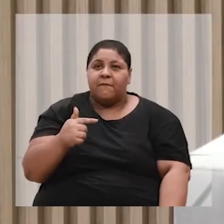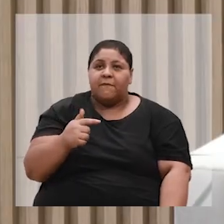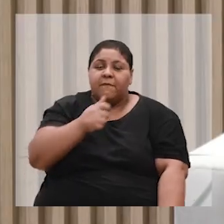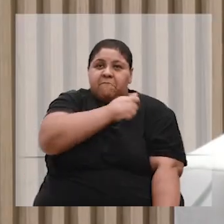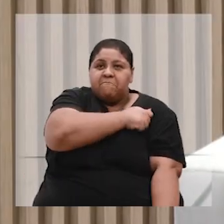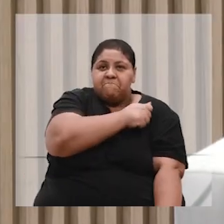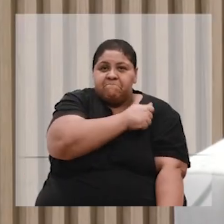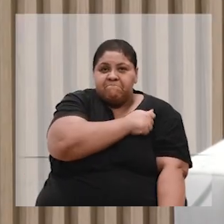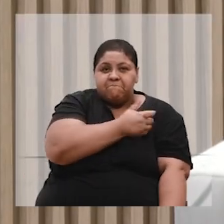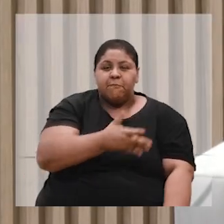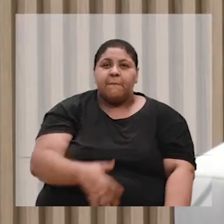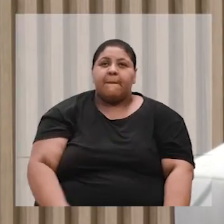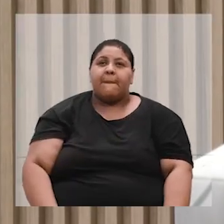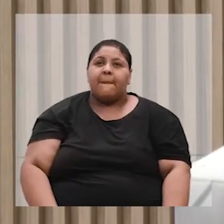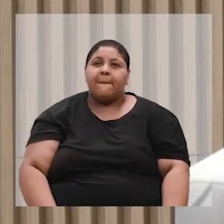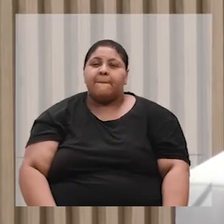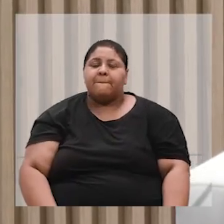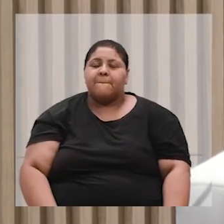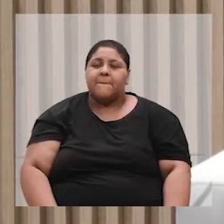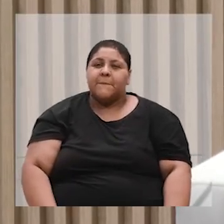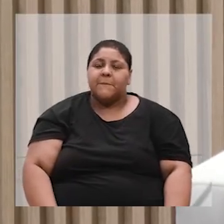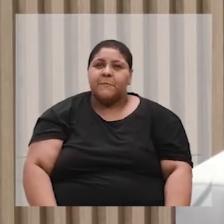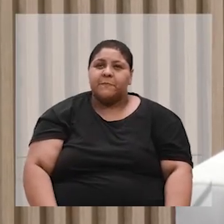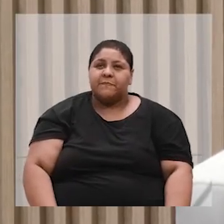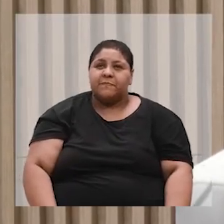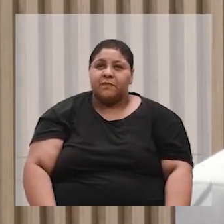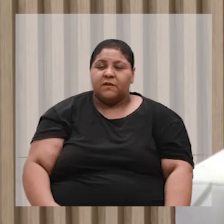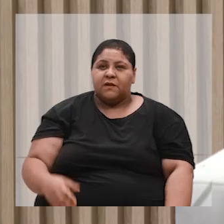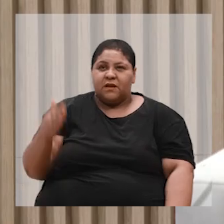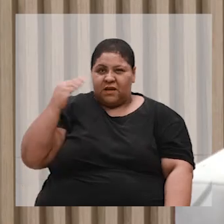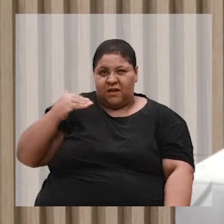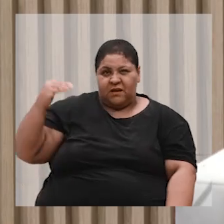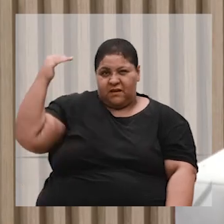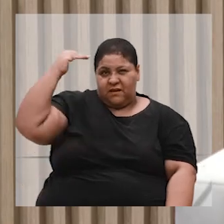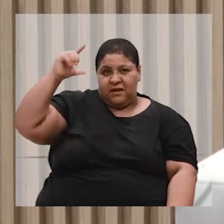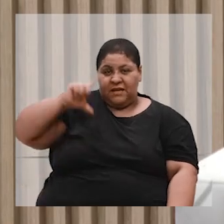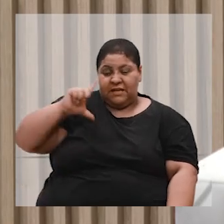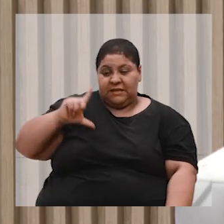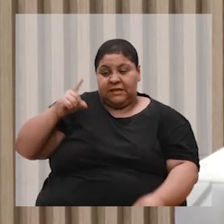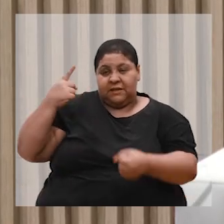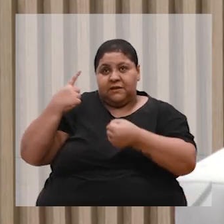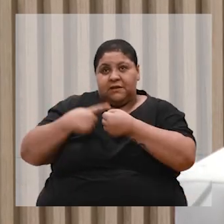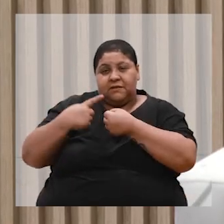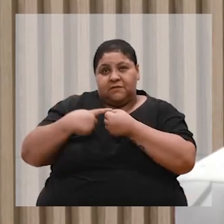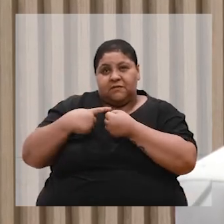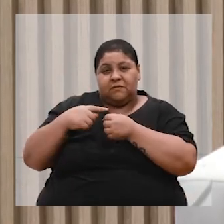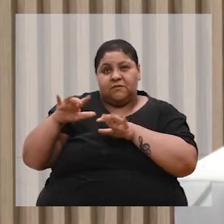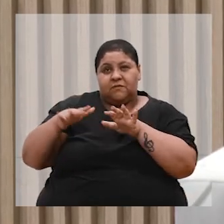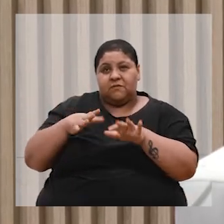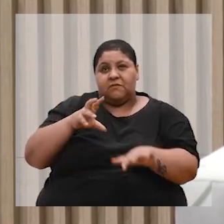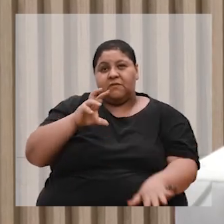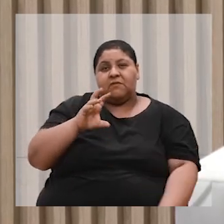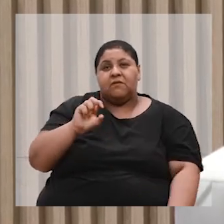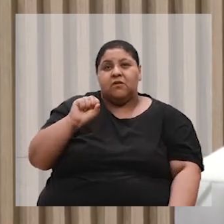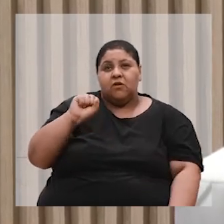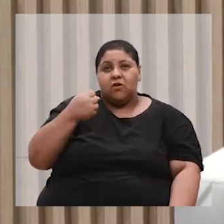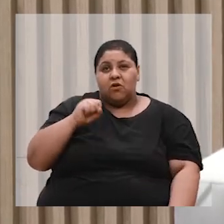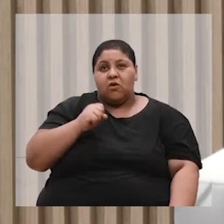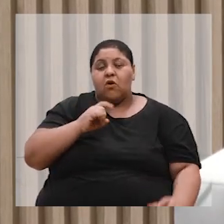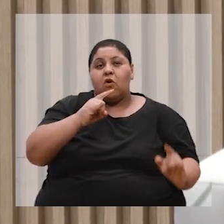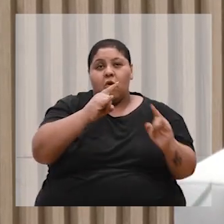32.437 estudantes. No ensino superior, a gente tem na cidade pelo menos